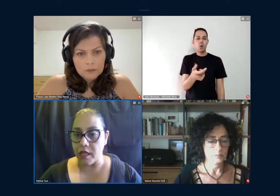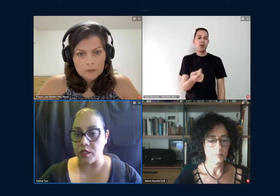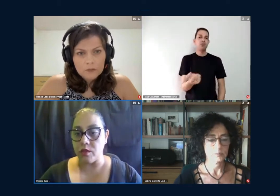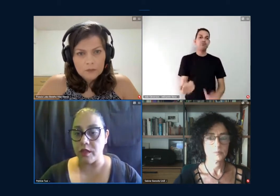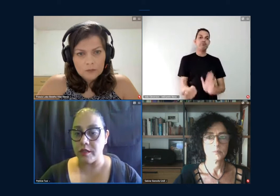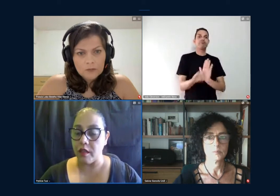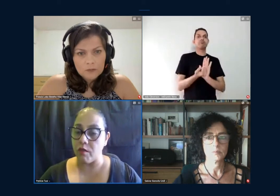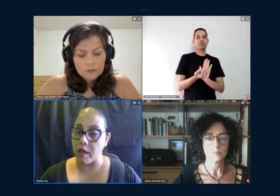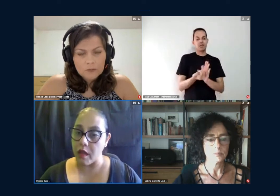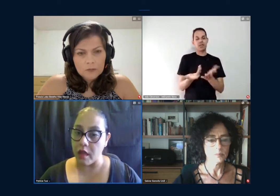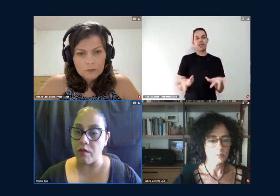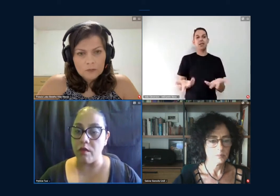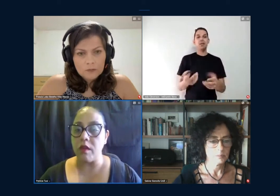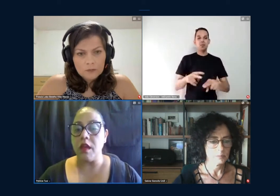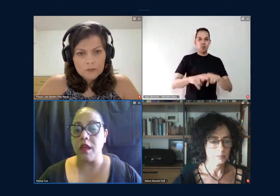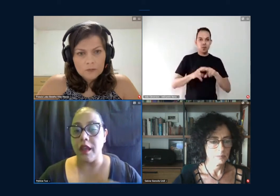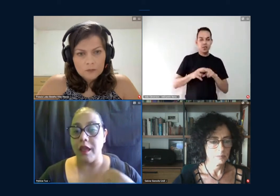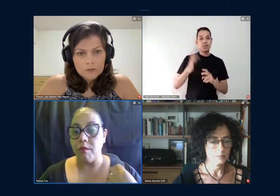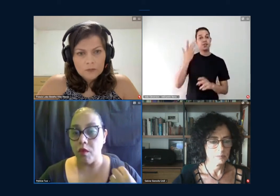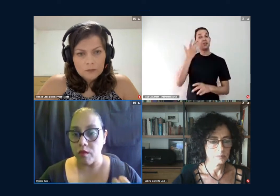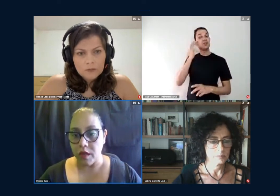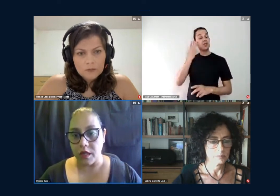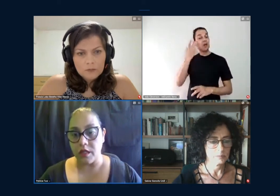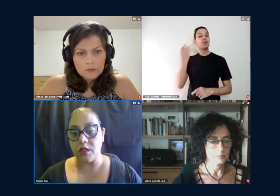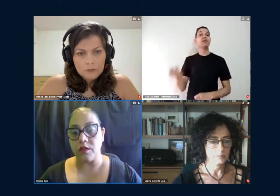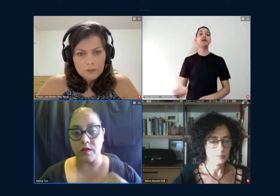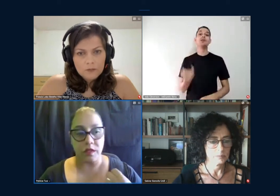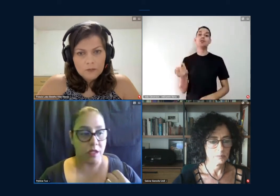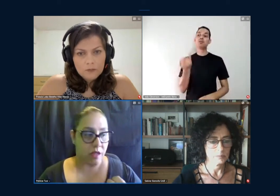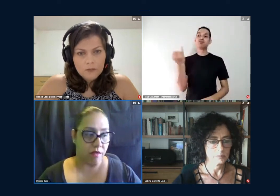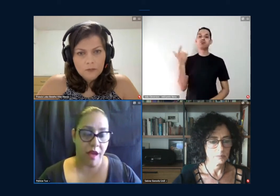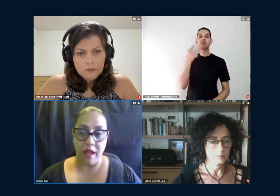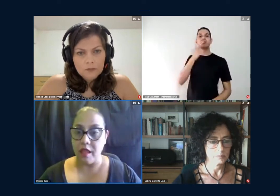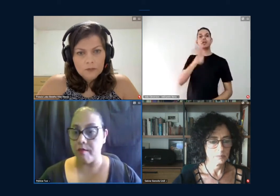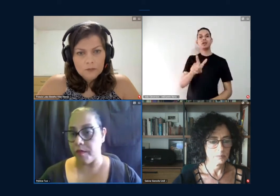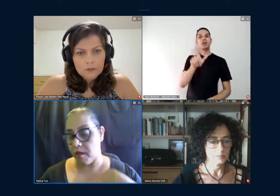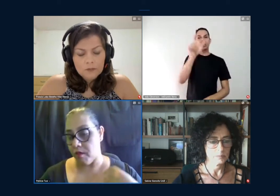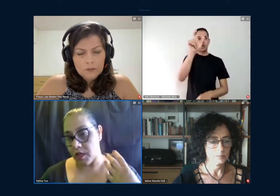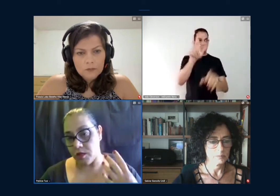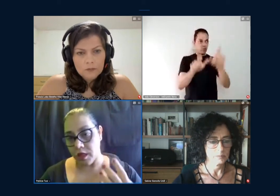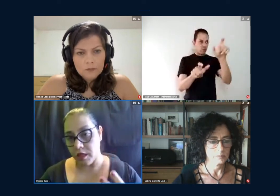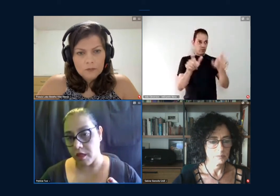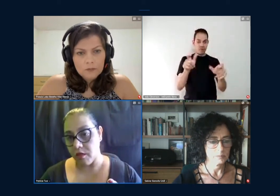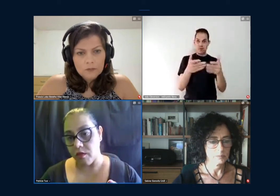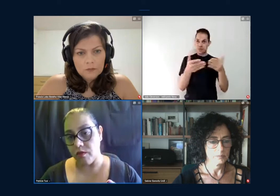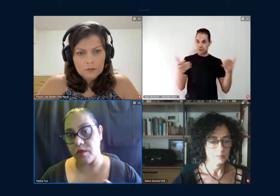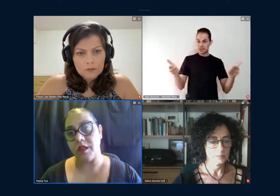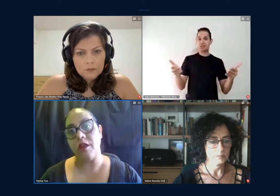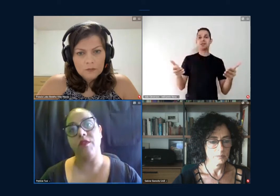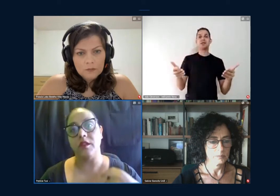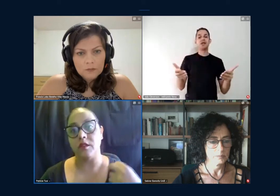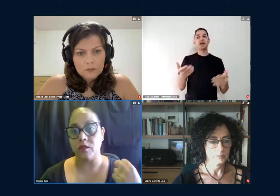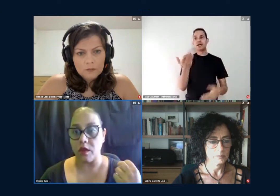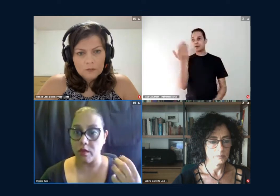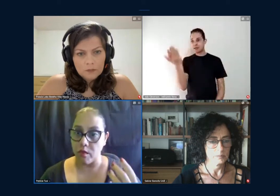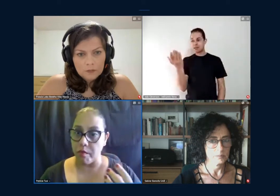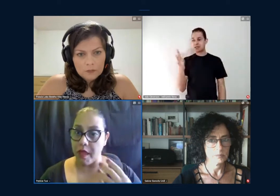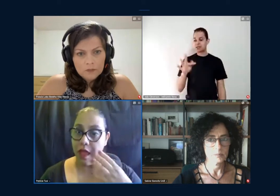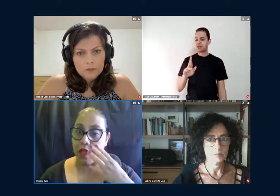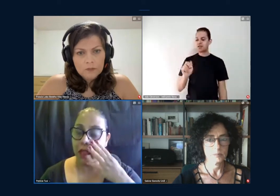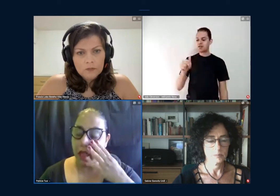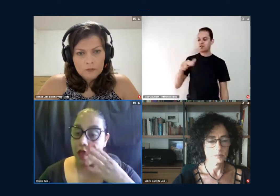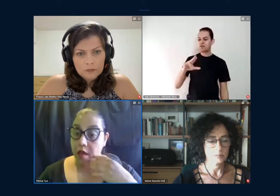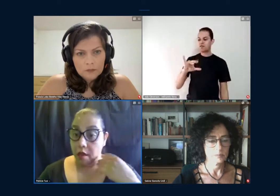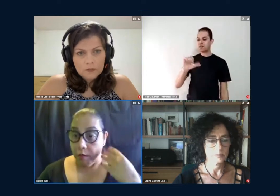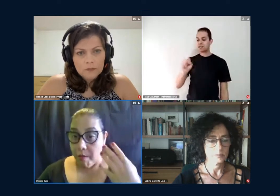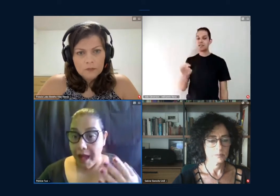então, eu acredito que seria um ganho muito grande de vocês levarem, eu acredito que tanto você, Francis, quanto o